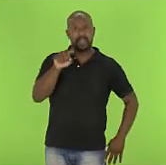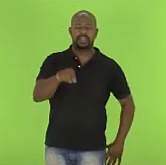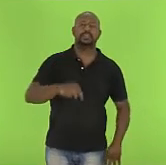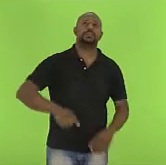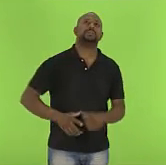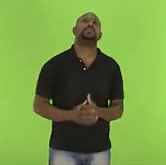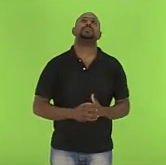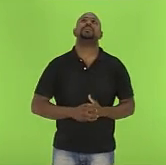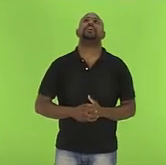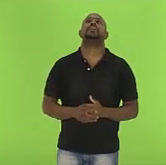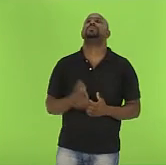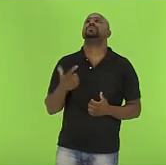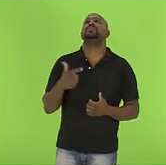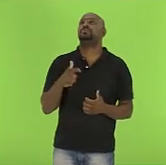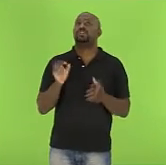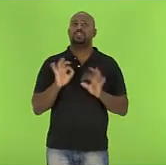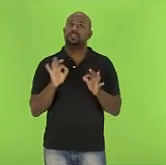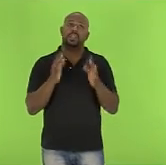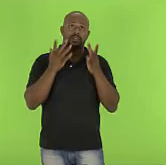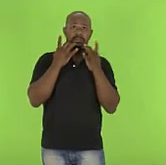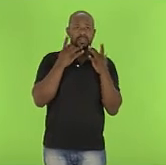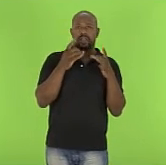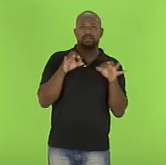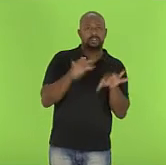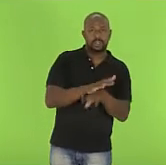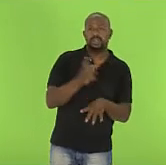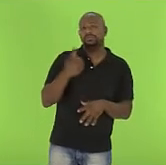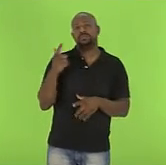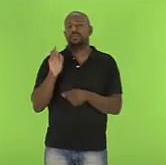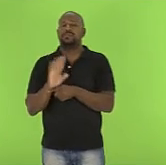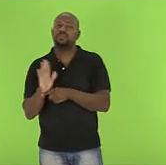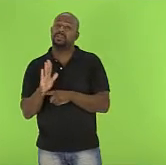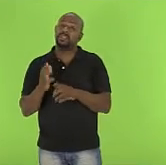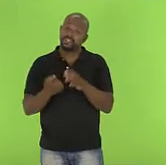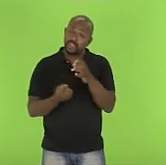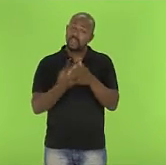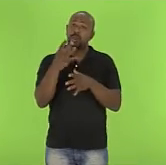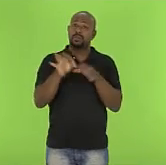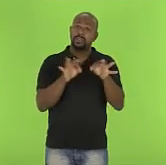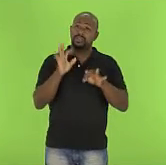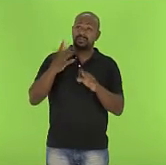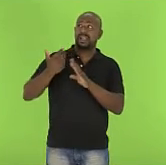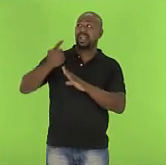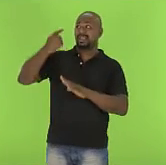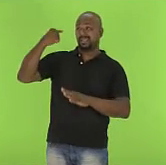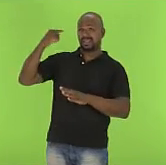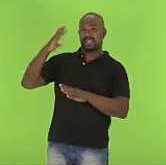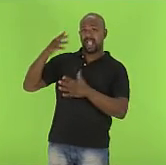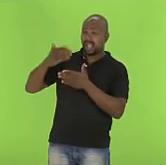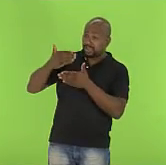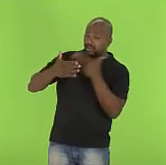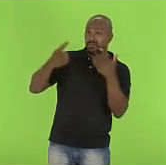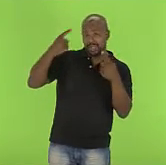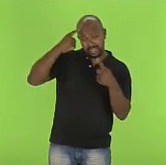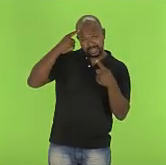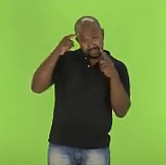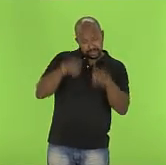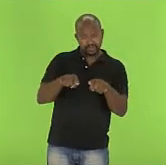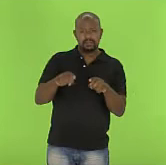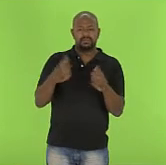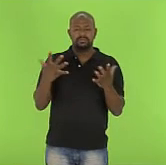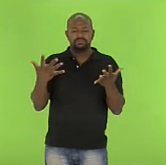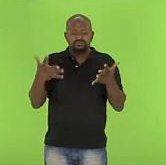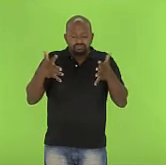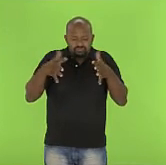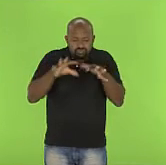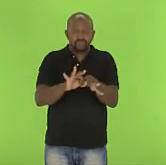especificamente para isso. A gente não tinha nem o espetáculo de teatro e nem o filme. A gente criou o projeto desde o início, já com esse